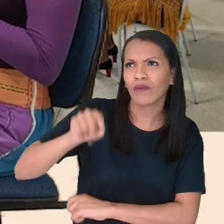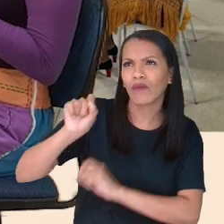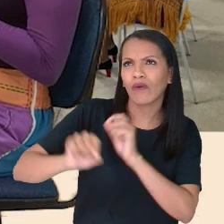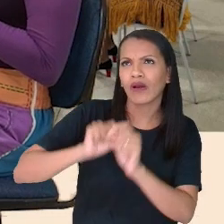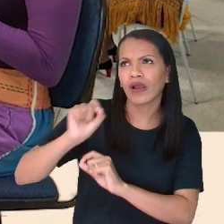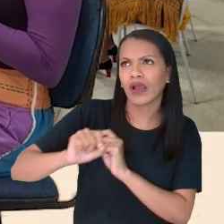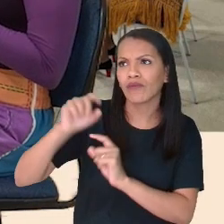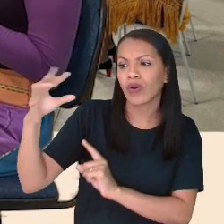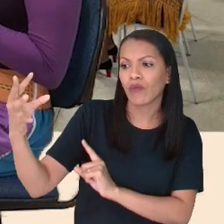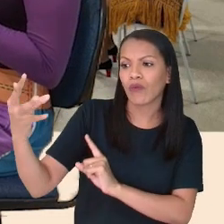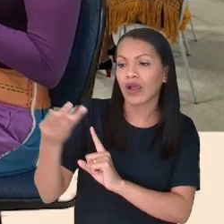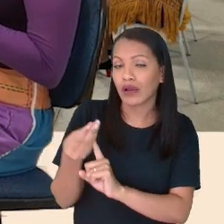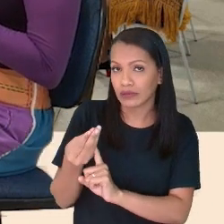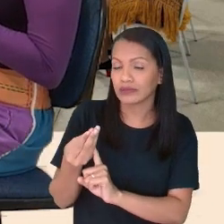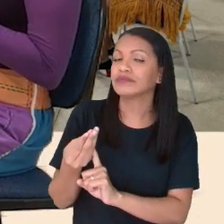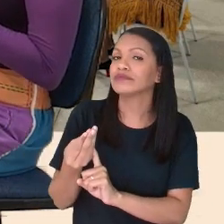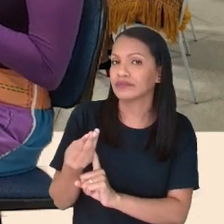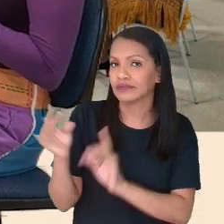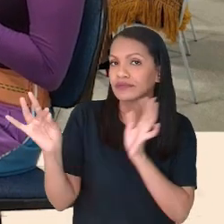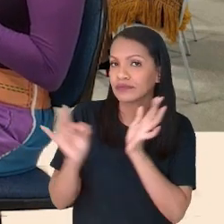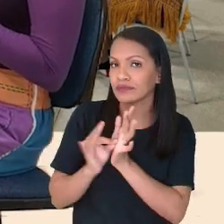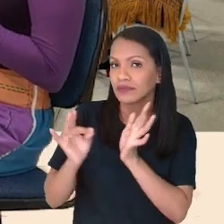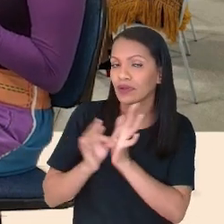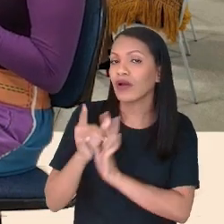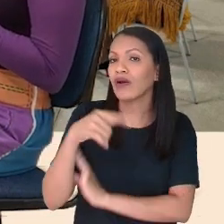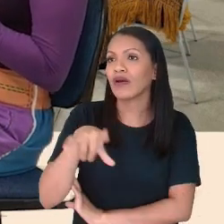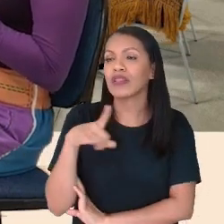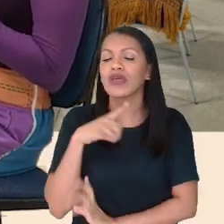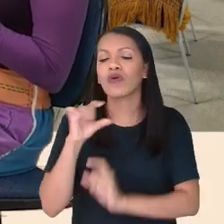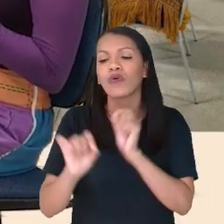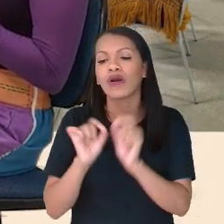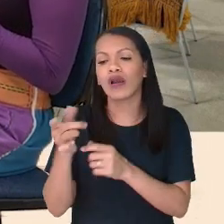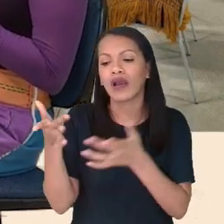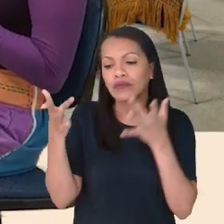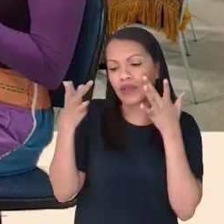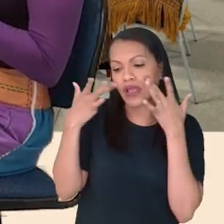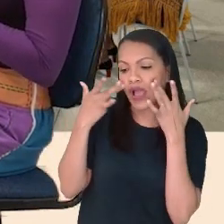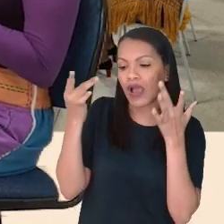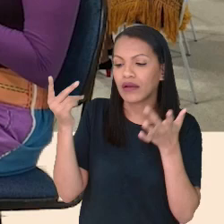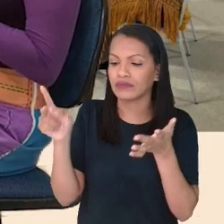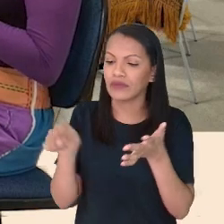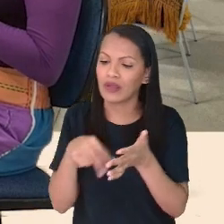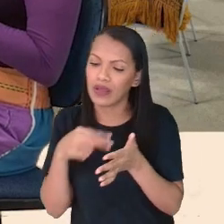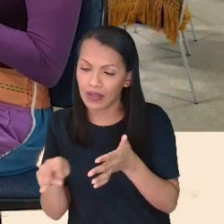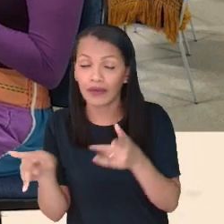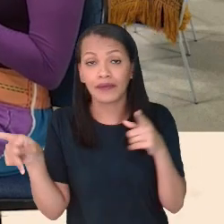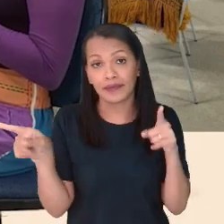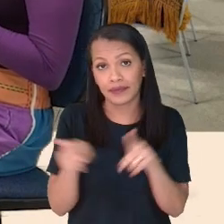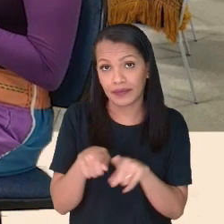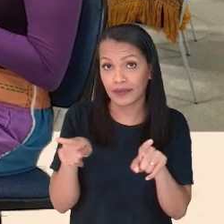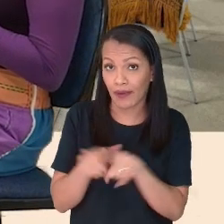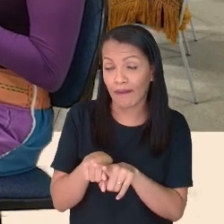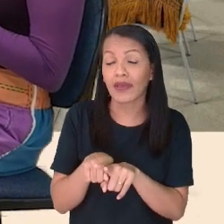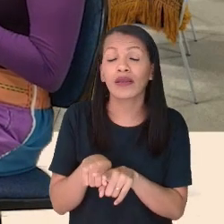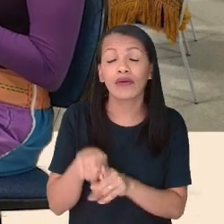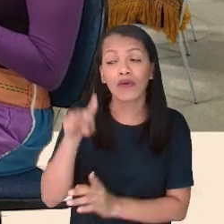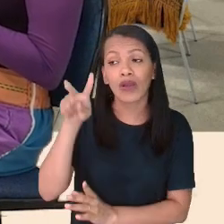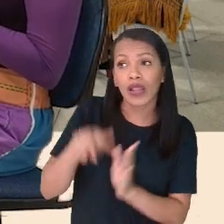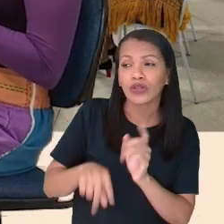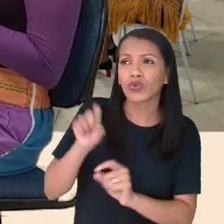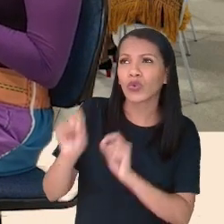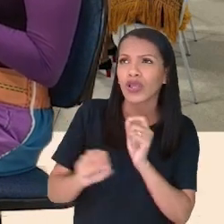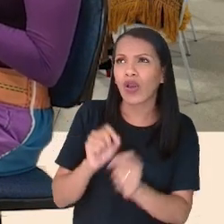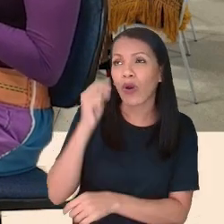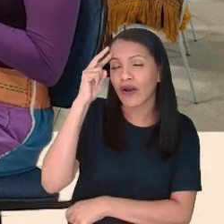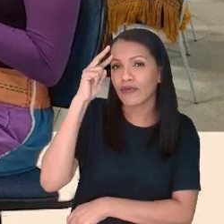questão artística, Sim. né? Aí você vai ter o teatro, você vai ter a dança, e uma leitura de mundo.